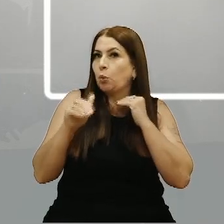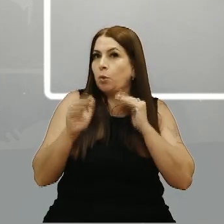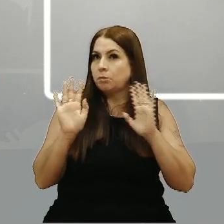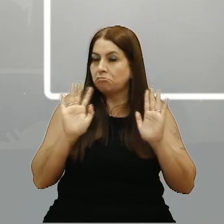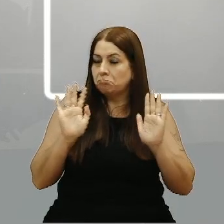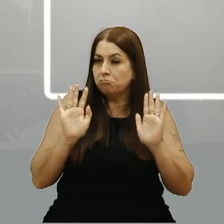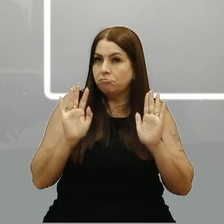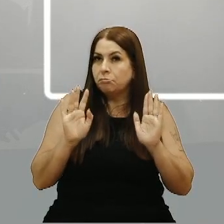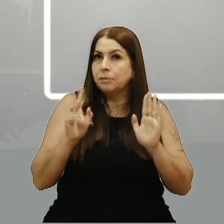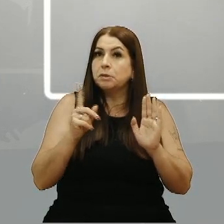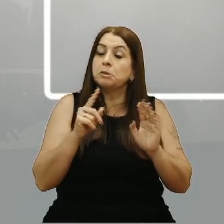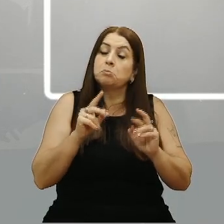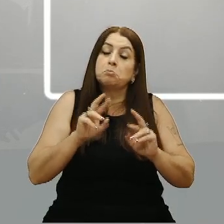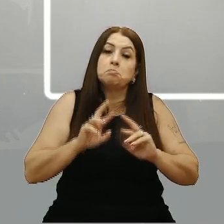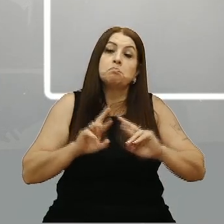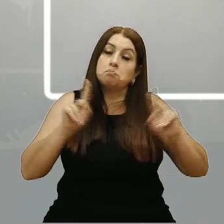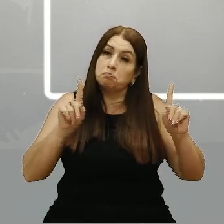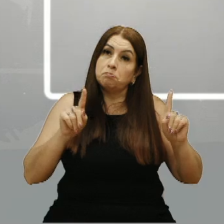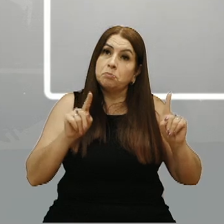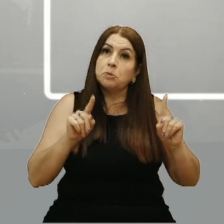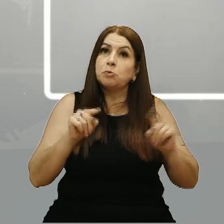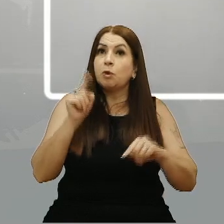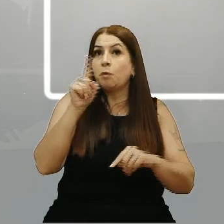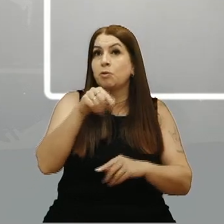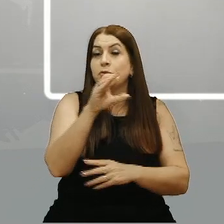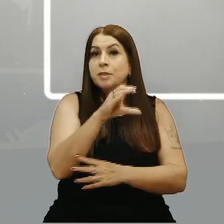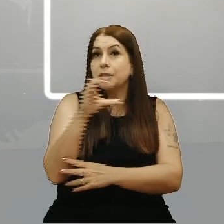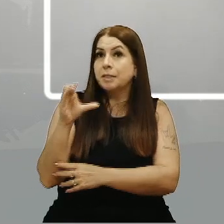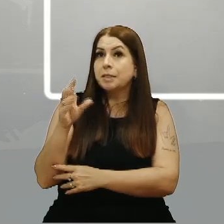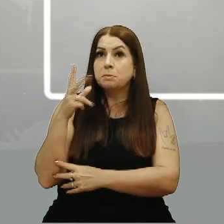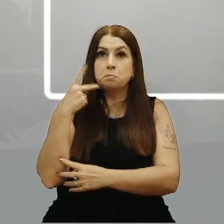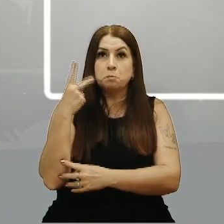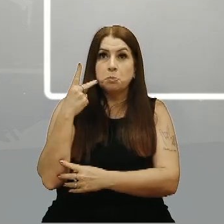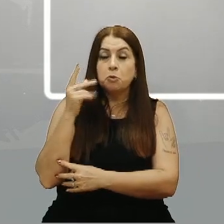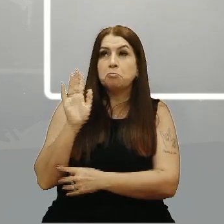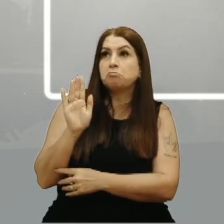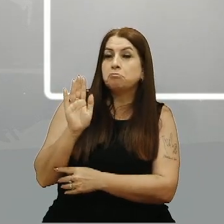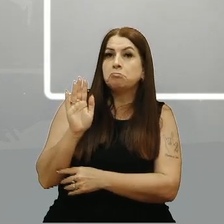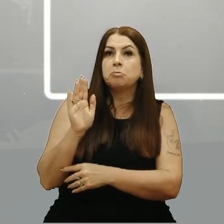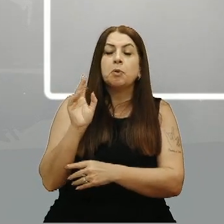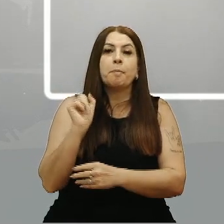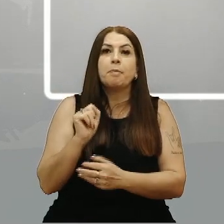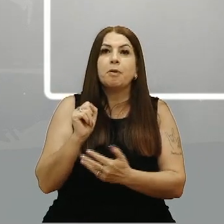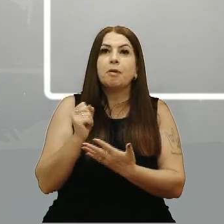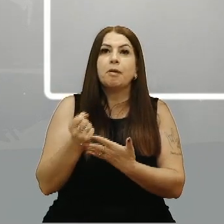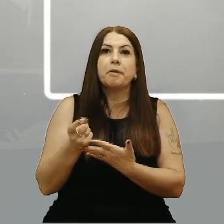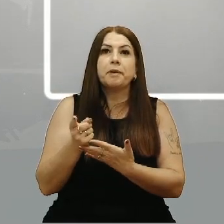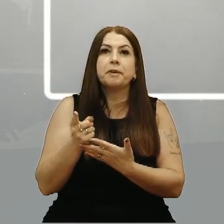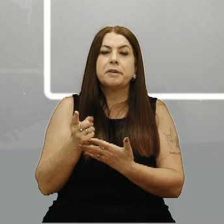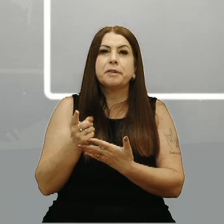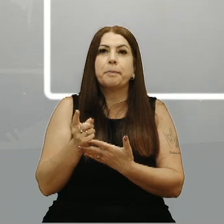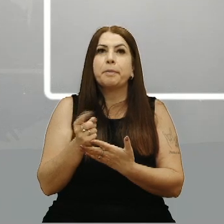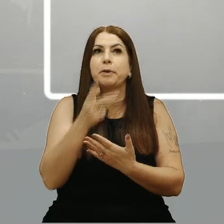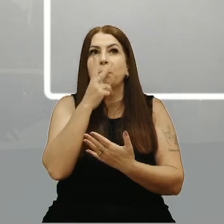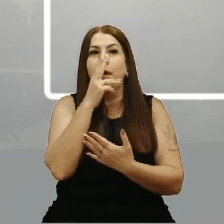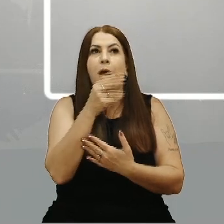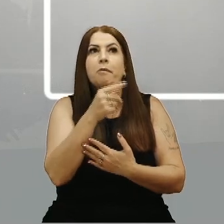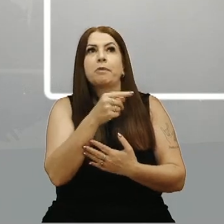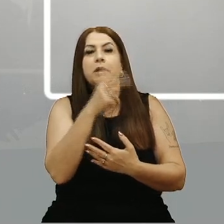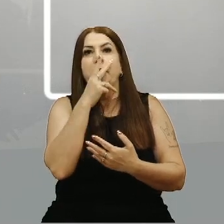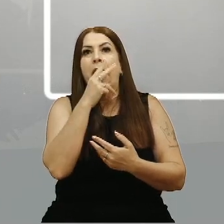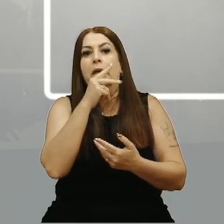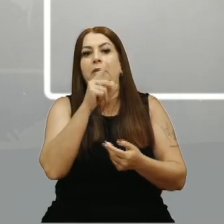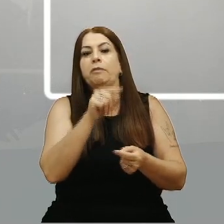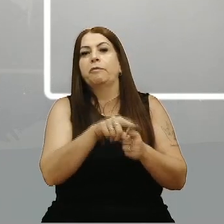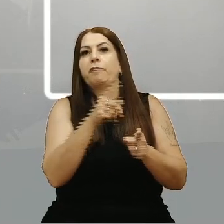disso. Pelo contrário, eu acho que cargo político, CC político, não pode ser crucificado como muitas vezes